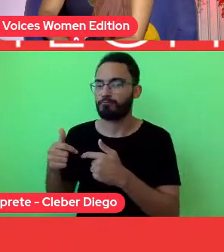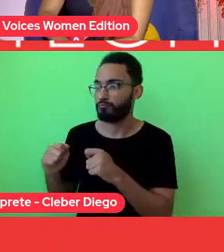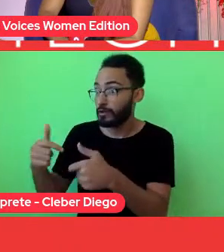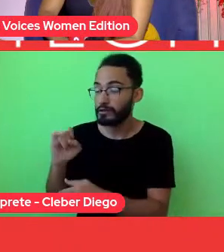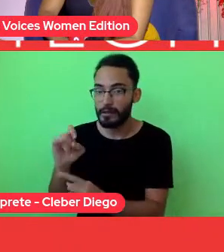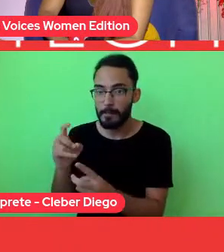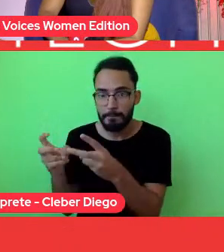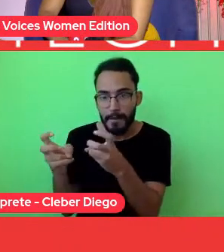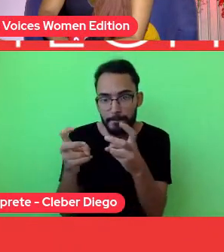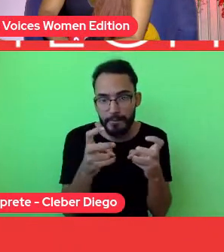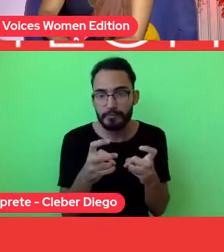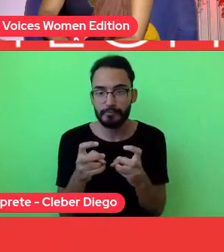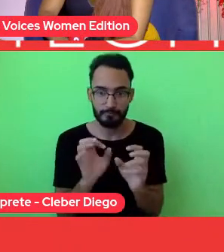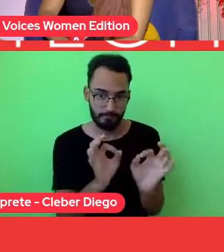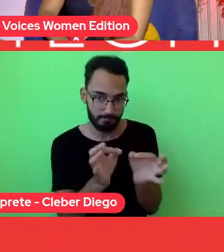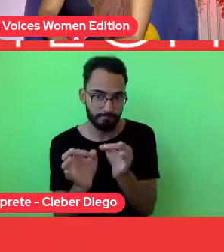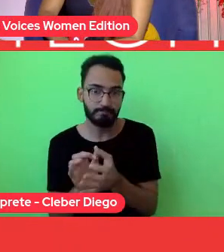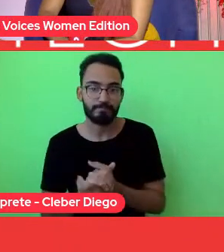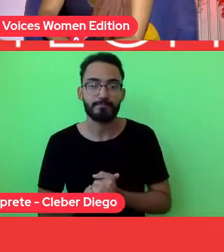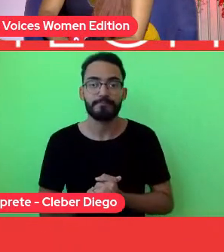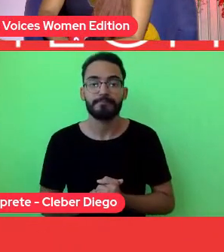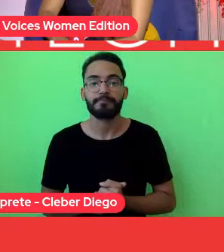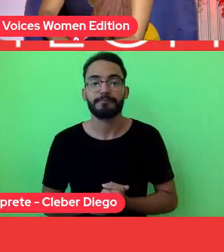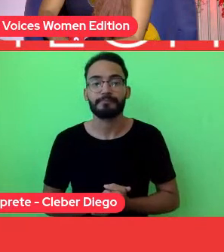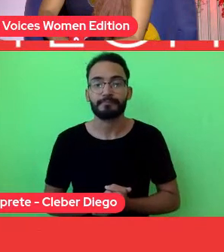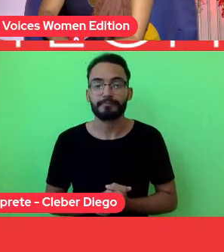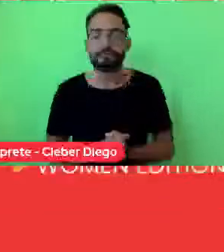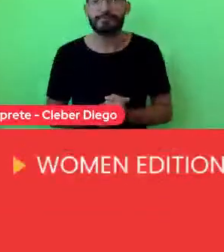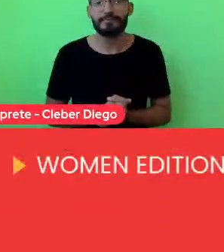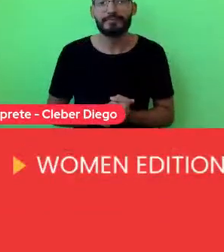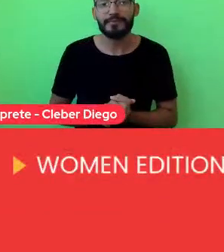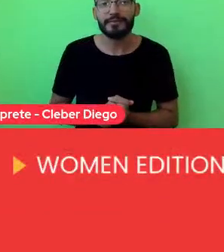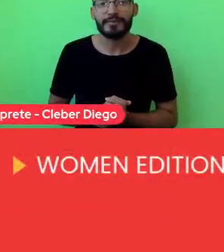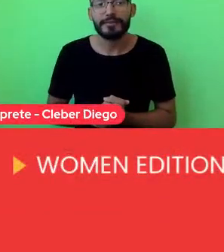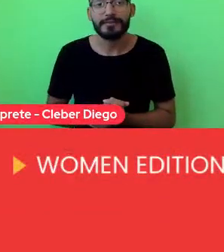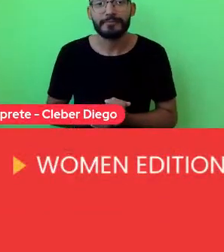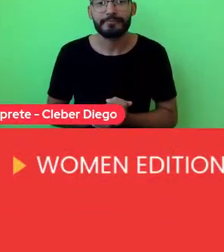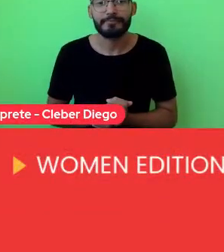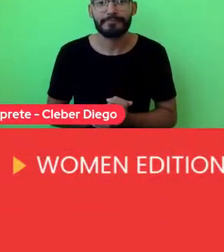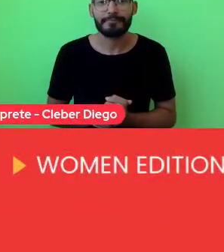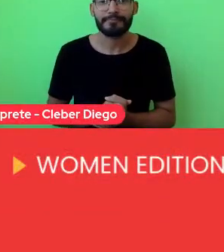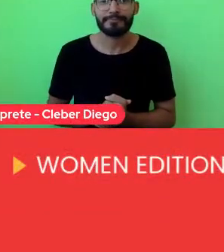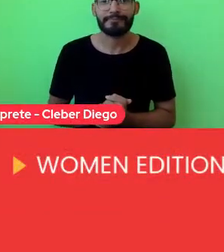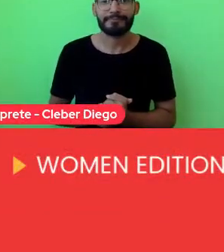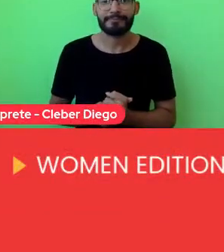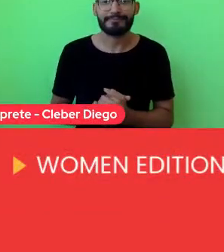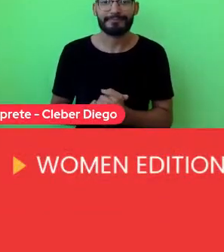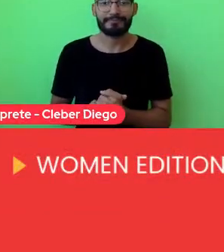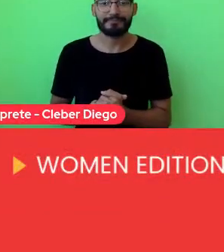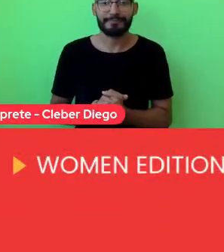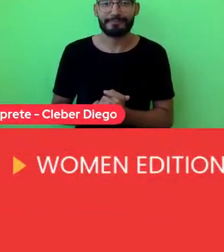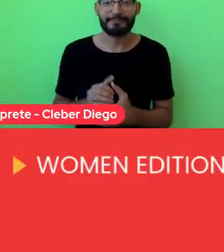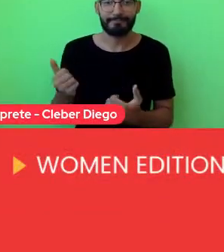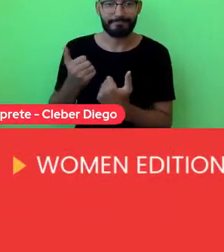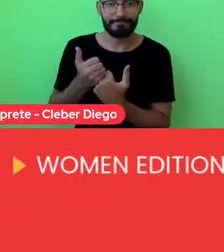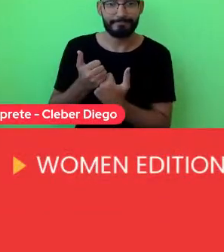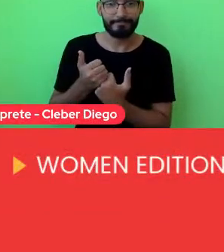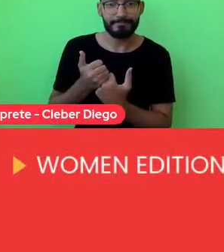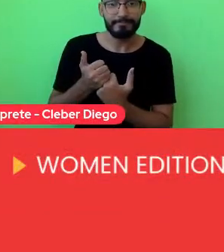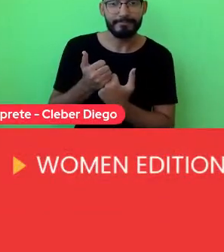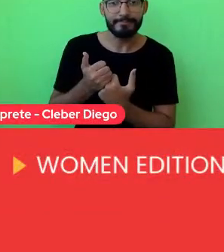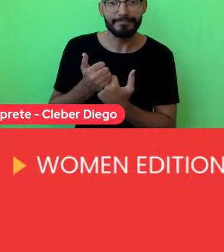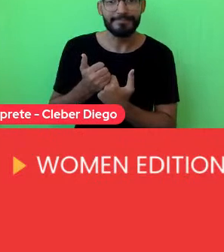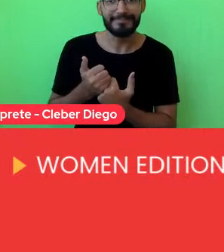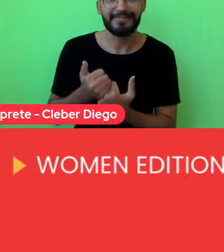for identificado, né? Bom, acho que a Sil falou um pouquinho sobre o programa de mentoria lá, né, que foi pensado dentro